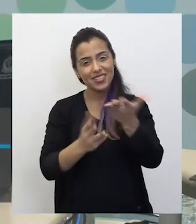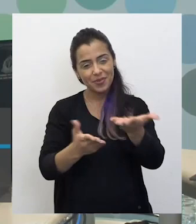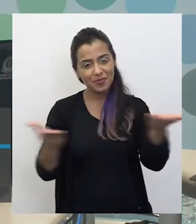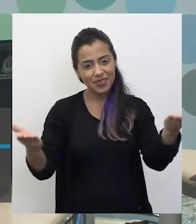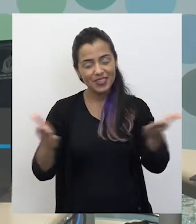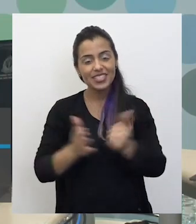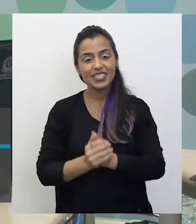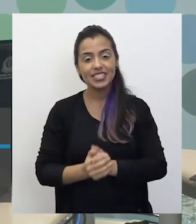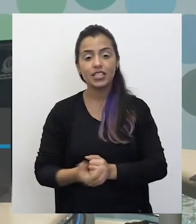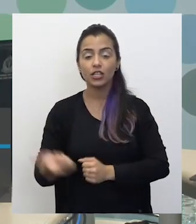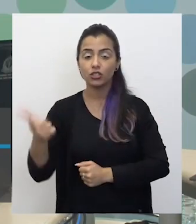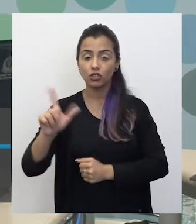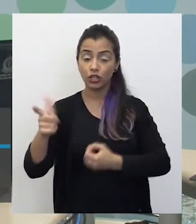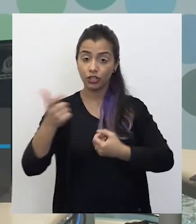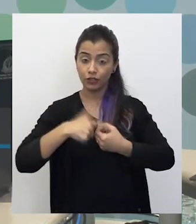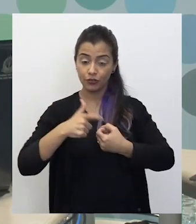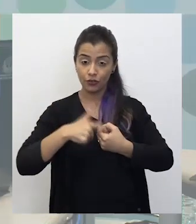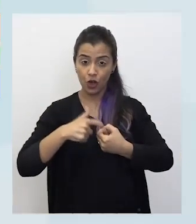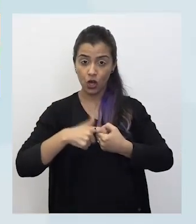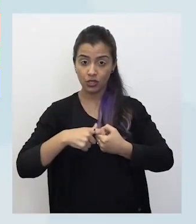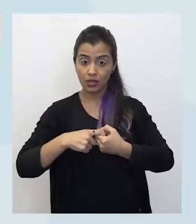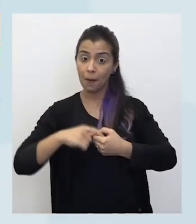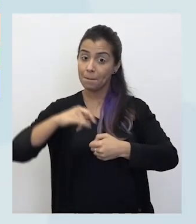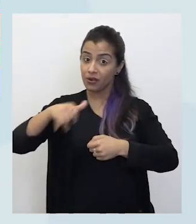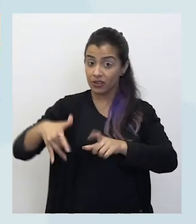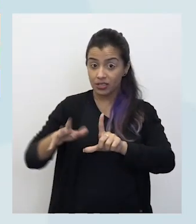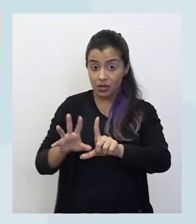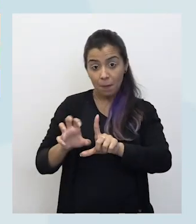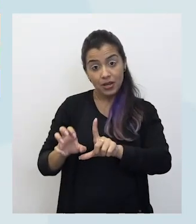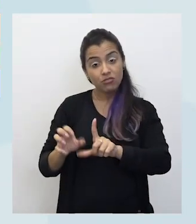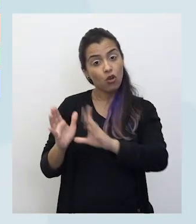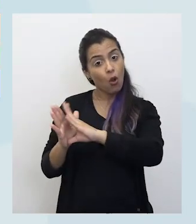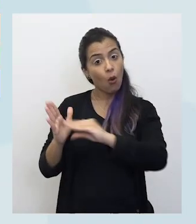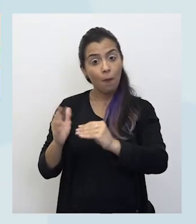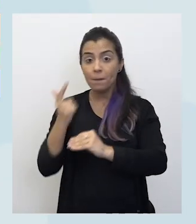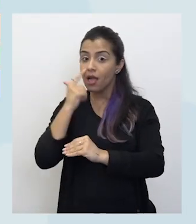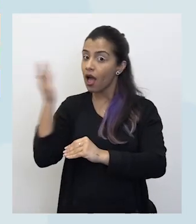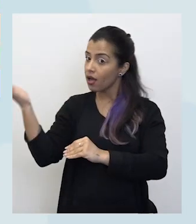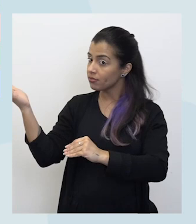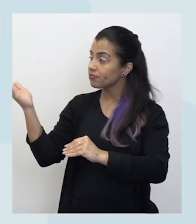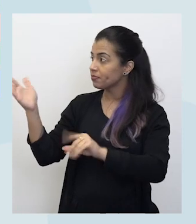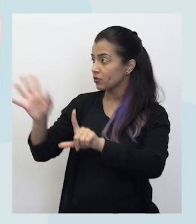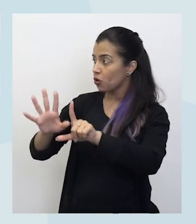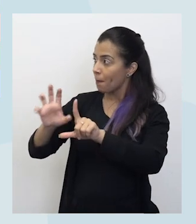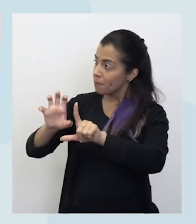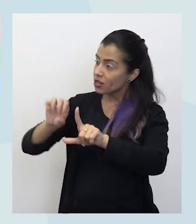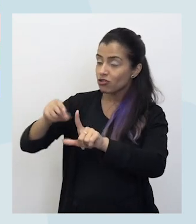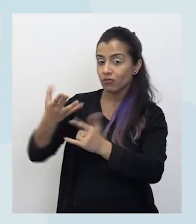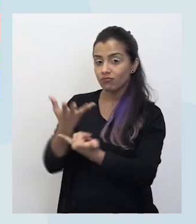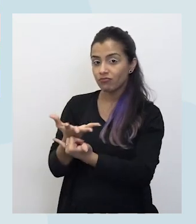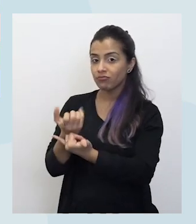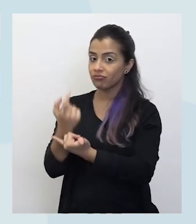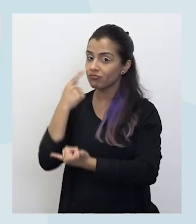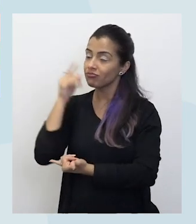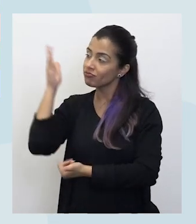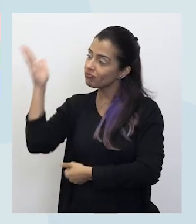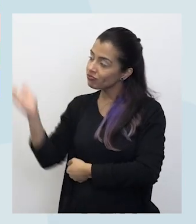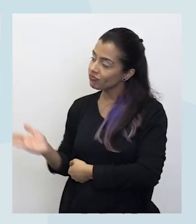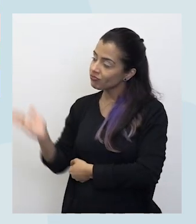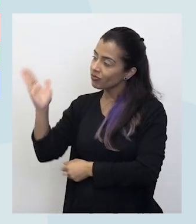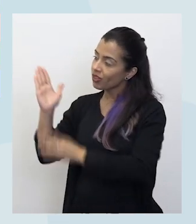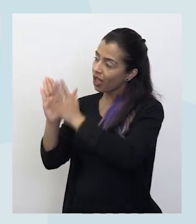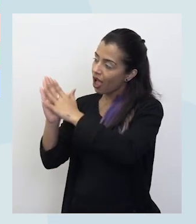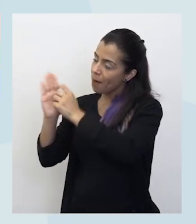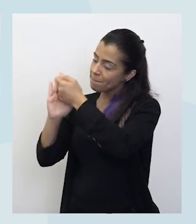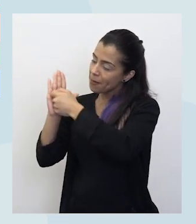pedir para voltar mais um pouquinho, para quem ainda não conseguiu, para dar tempo de tirar um print ou de terminar de anotar aí, né,